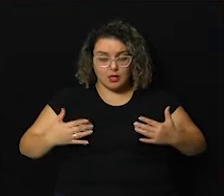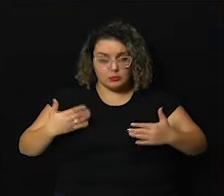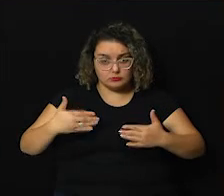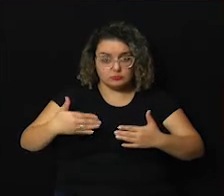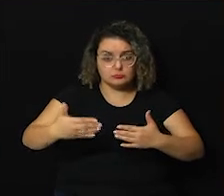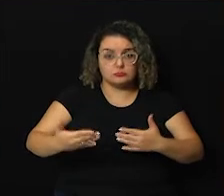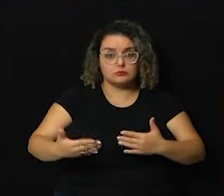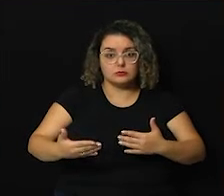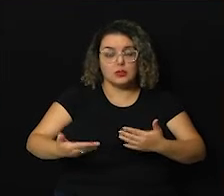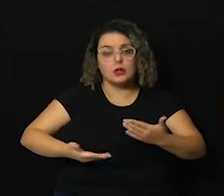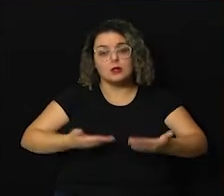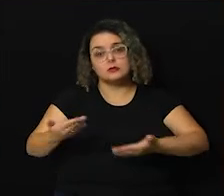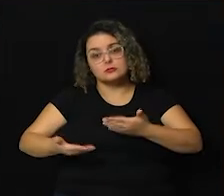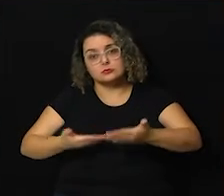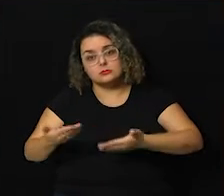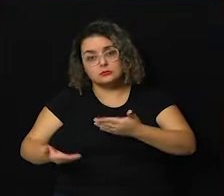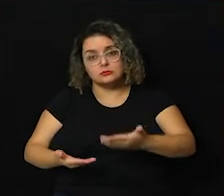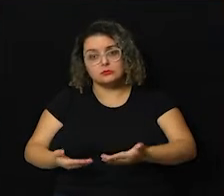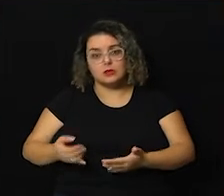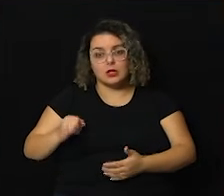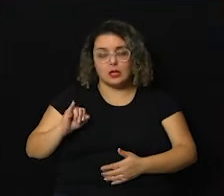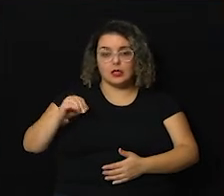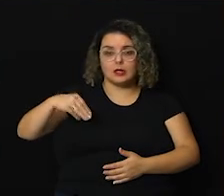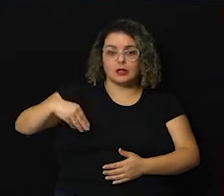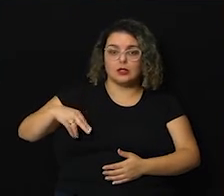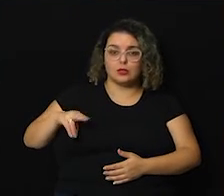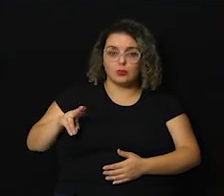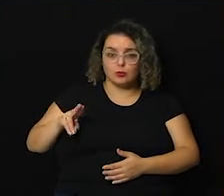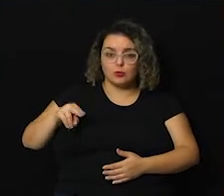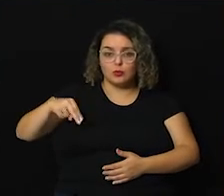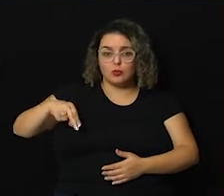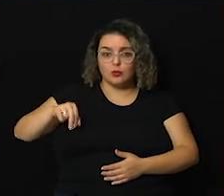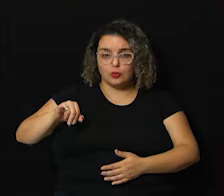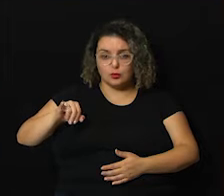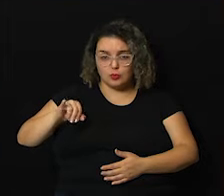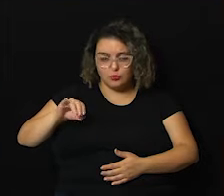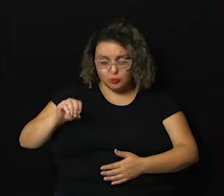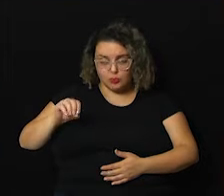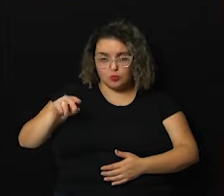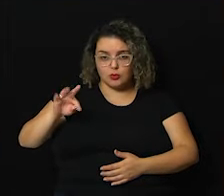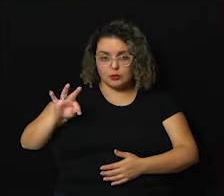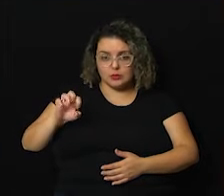algumas opções de tratamento. A imunoterapia é uma opção muito importante de